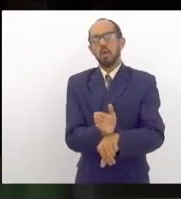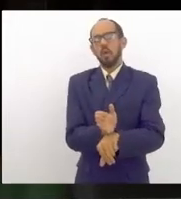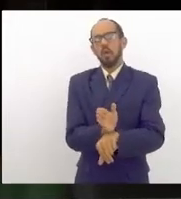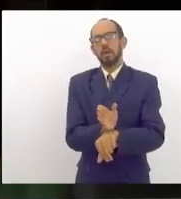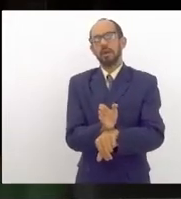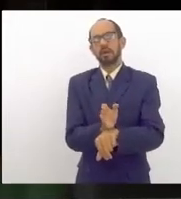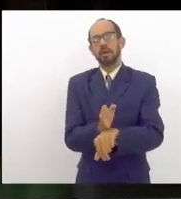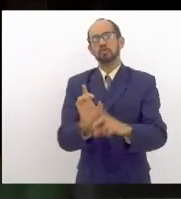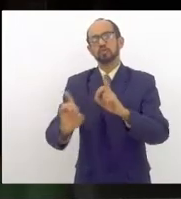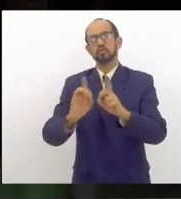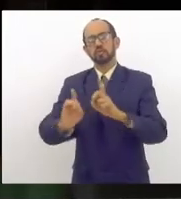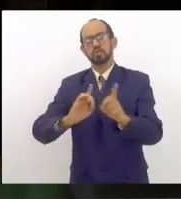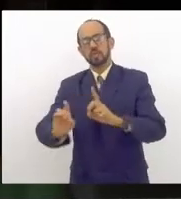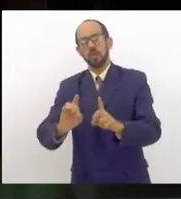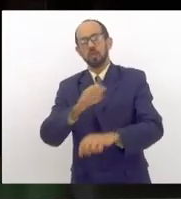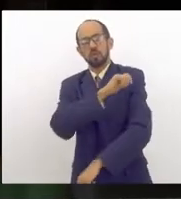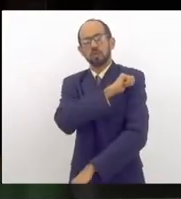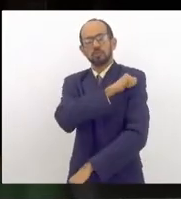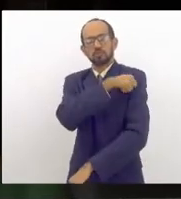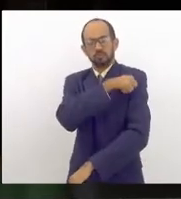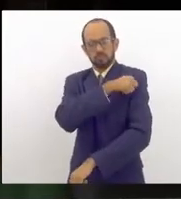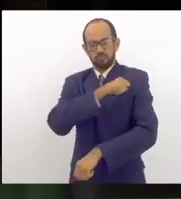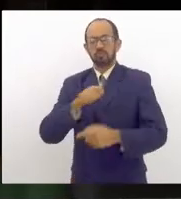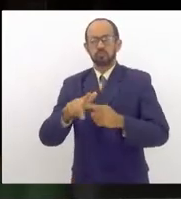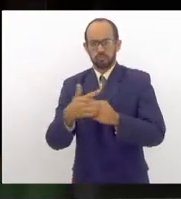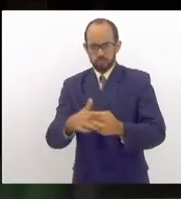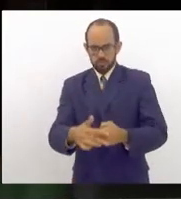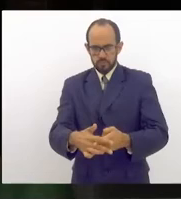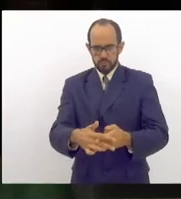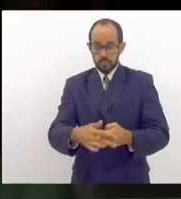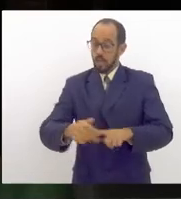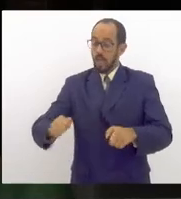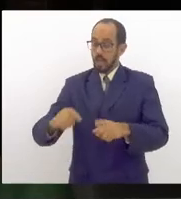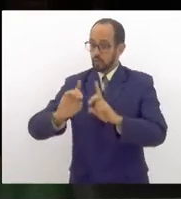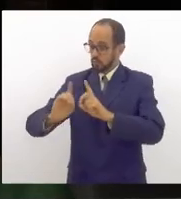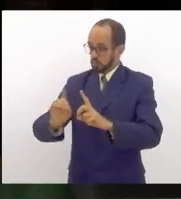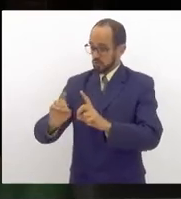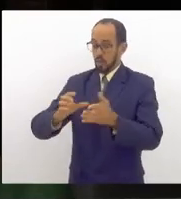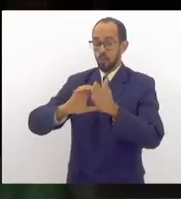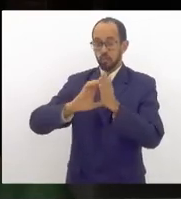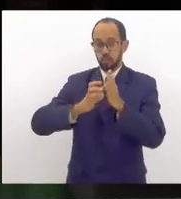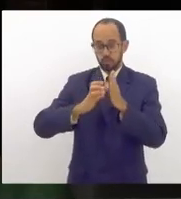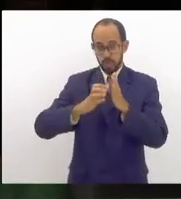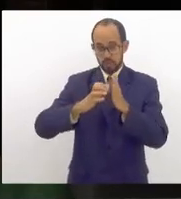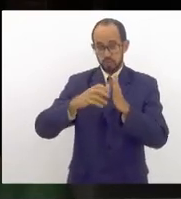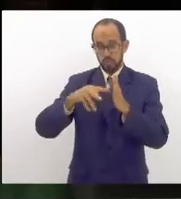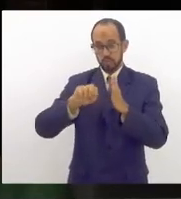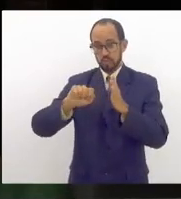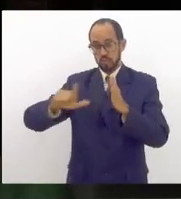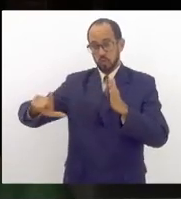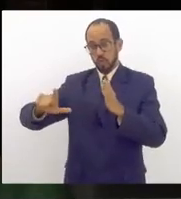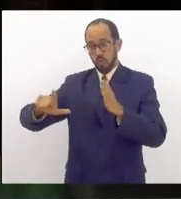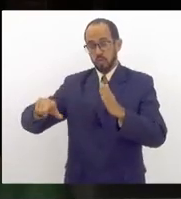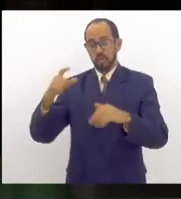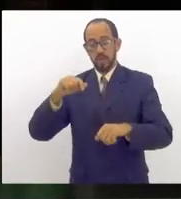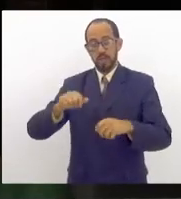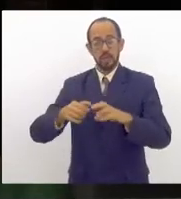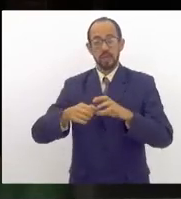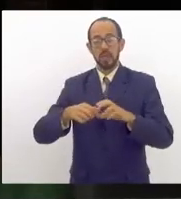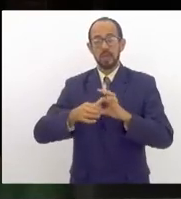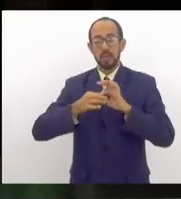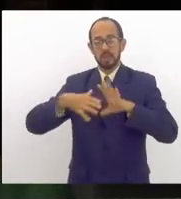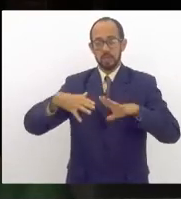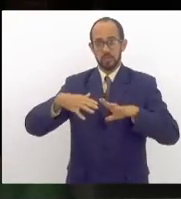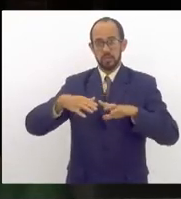contribuição que você trouxe para o pessoal de um partido que tá à disposição para tocar a luta dos trabalhadores